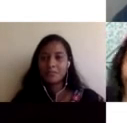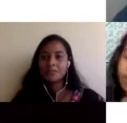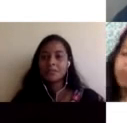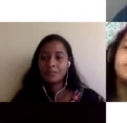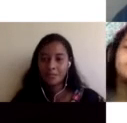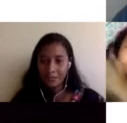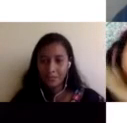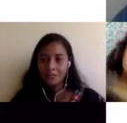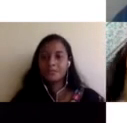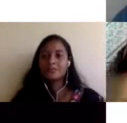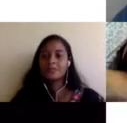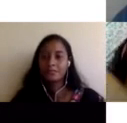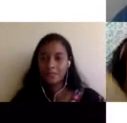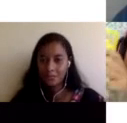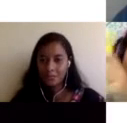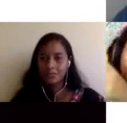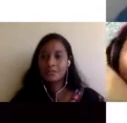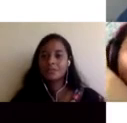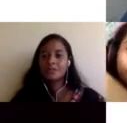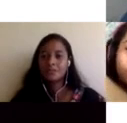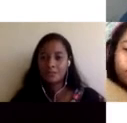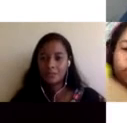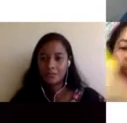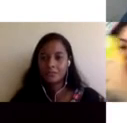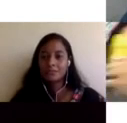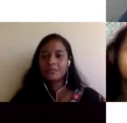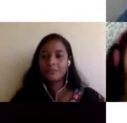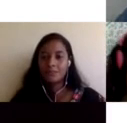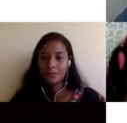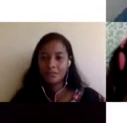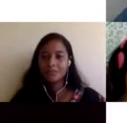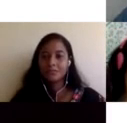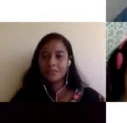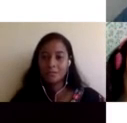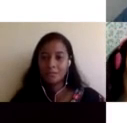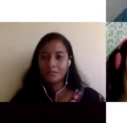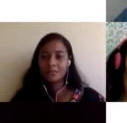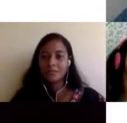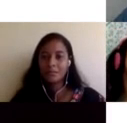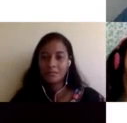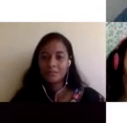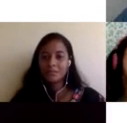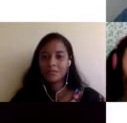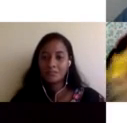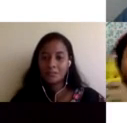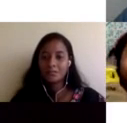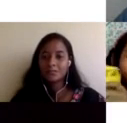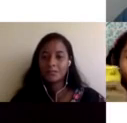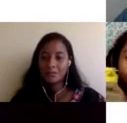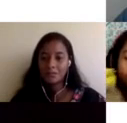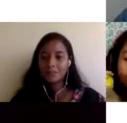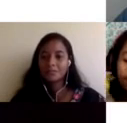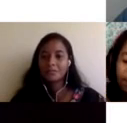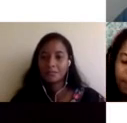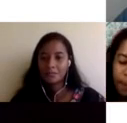vulneráveis cujos alunos pertenciam à Escola de Primeiro Grau Jesus Cristo. E aí conseguimos compartilhar isso